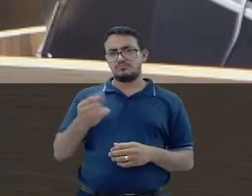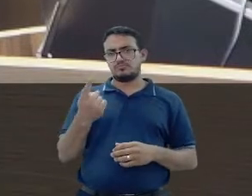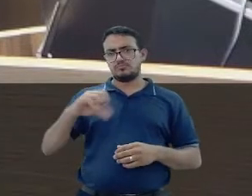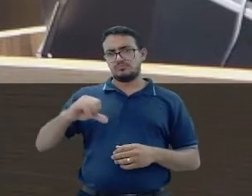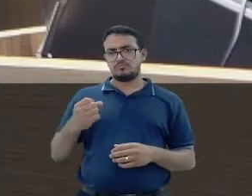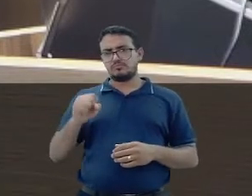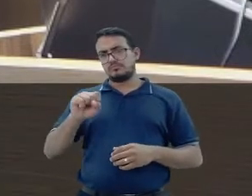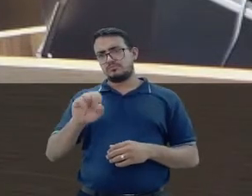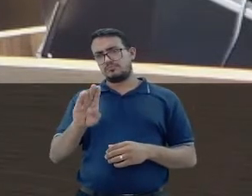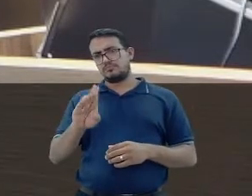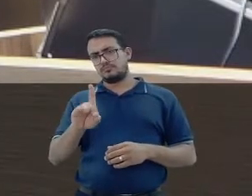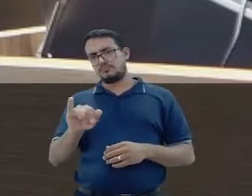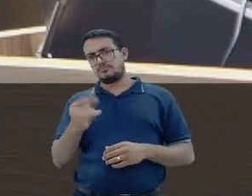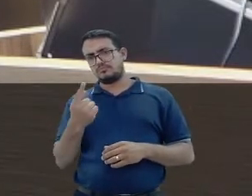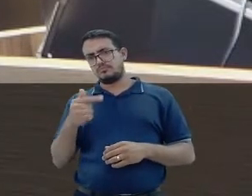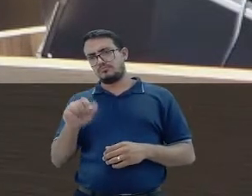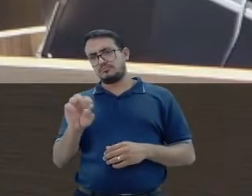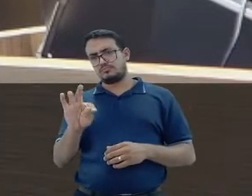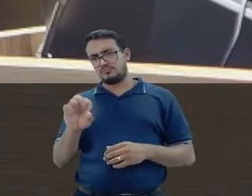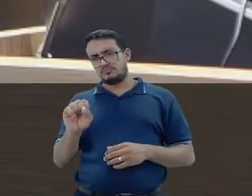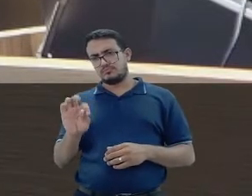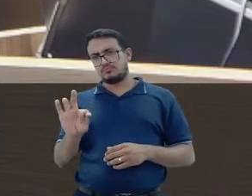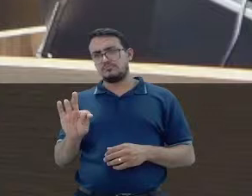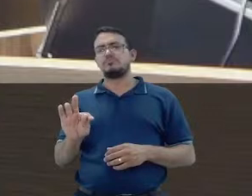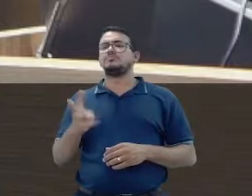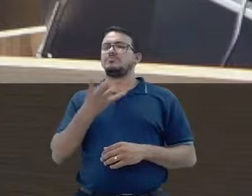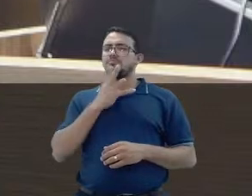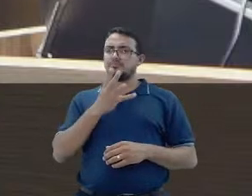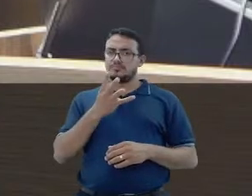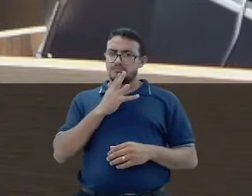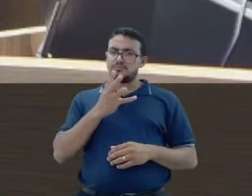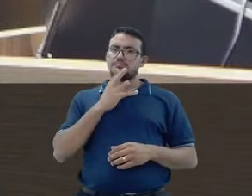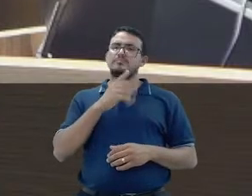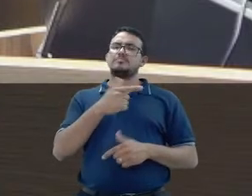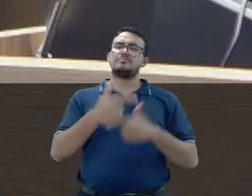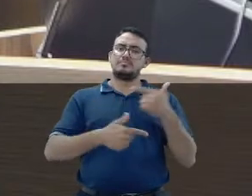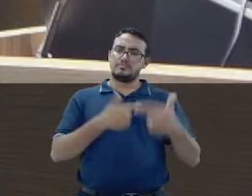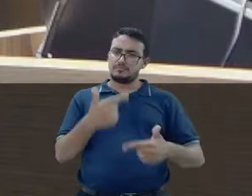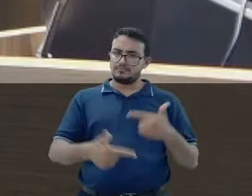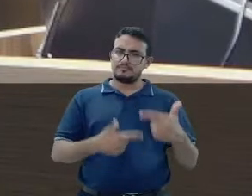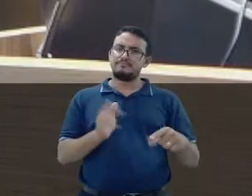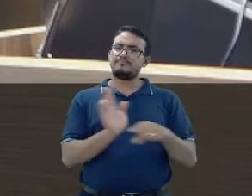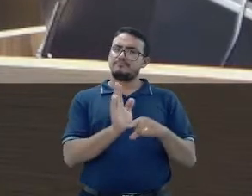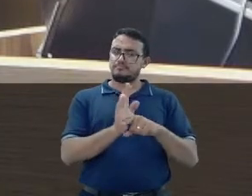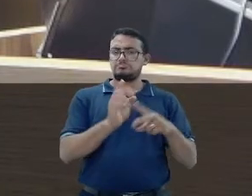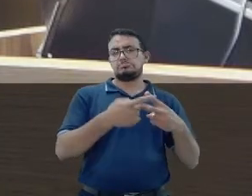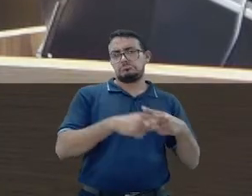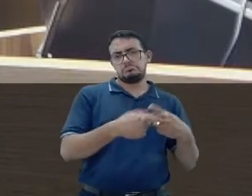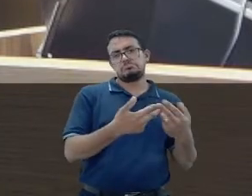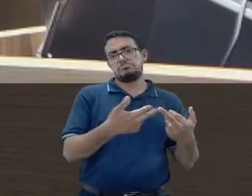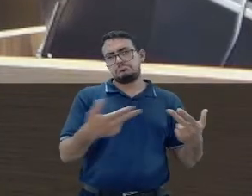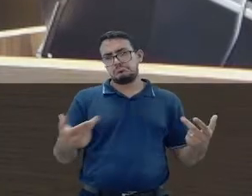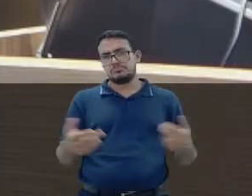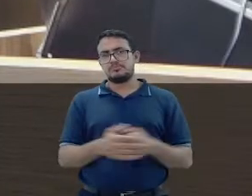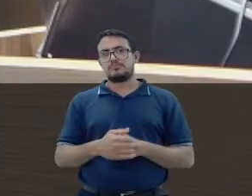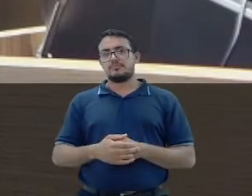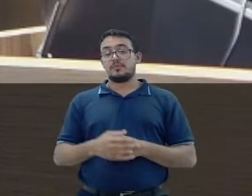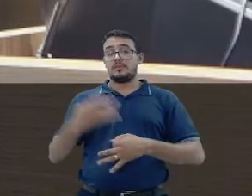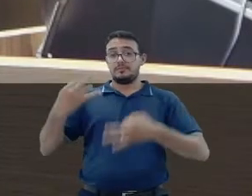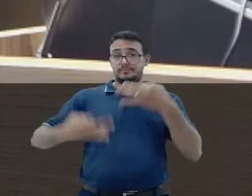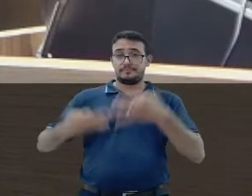TST, reconhecendo a prestação de serviços de manutenção. Eu destaco, cito e grifo, julgado em